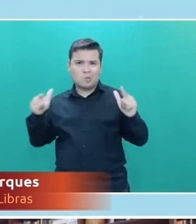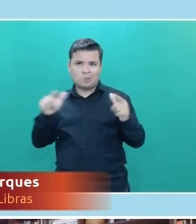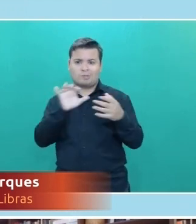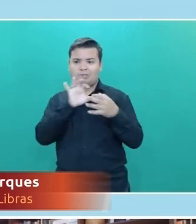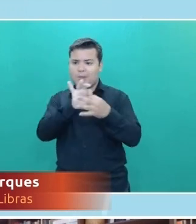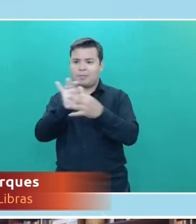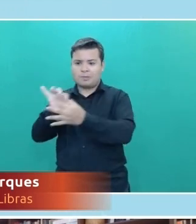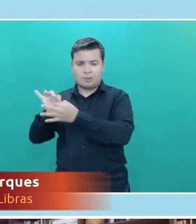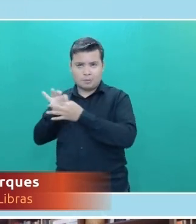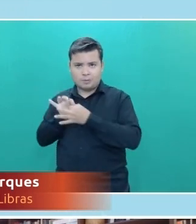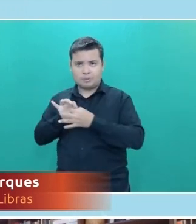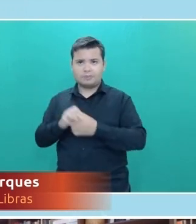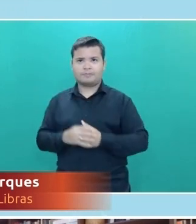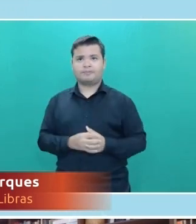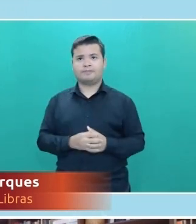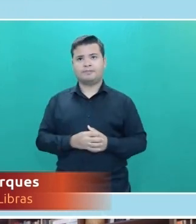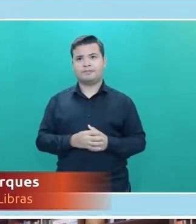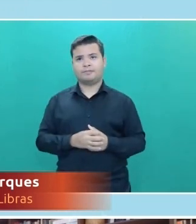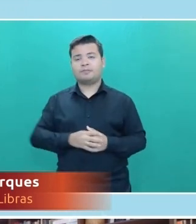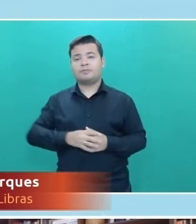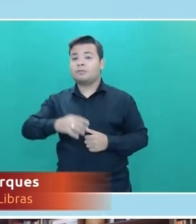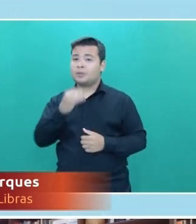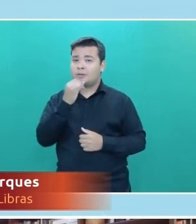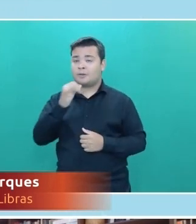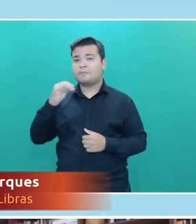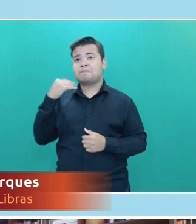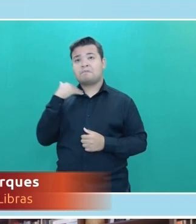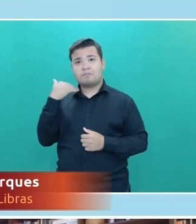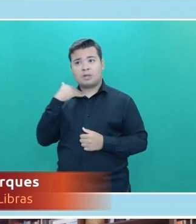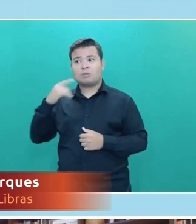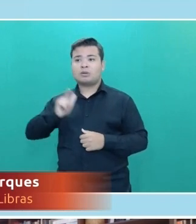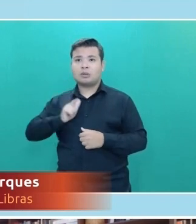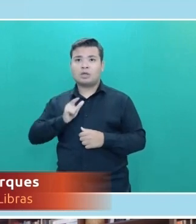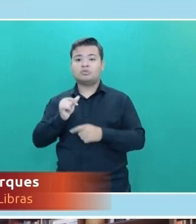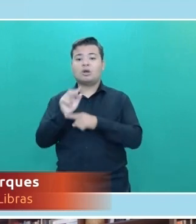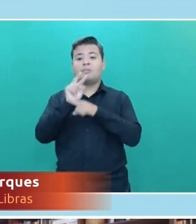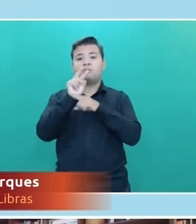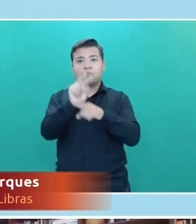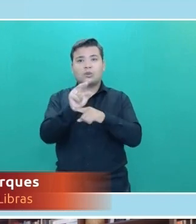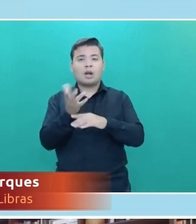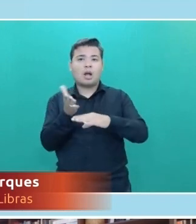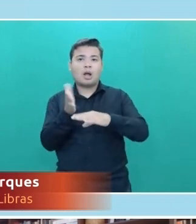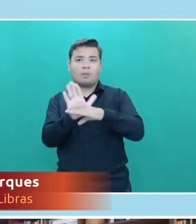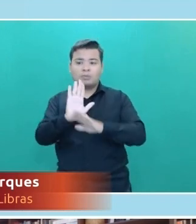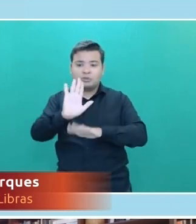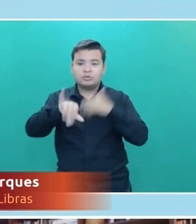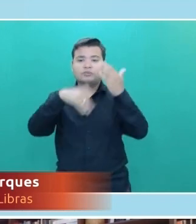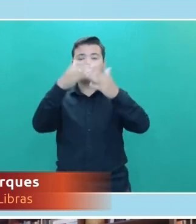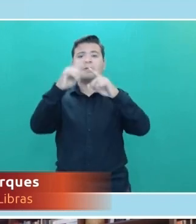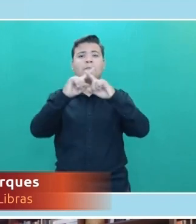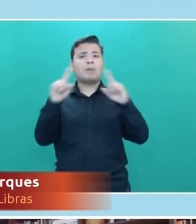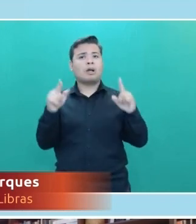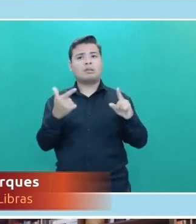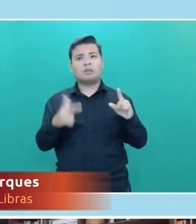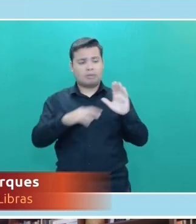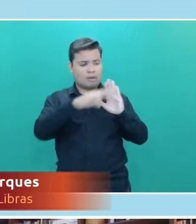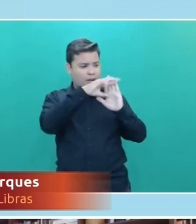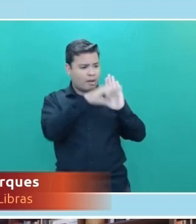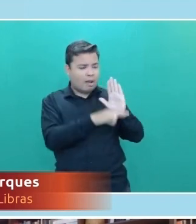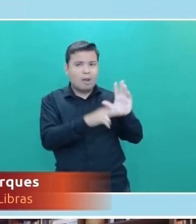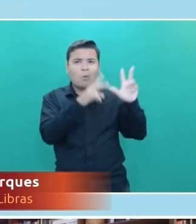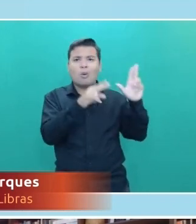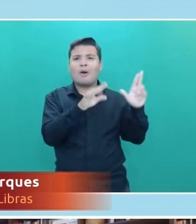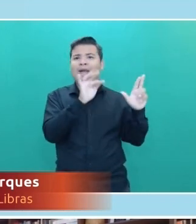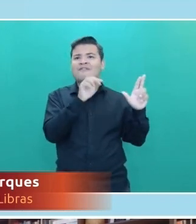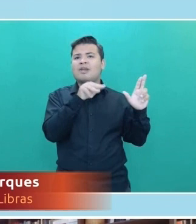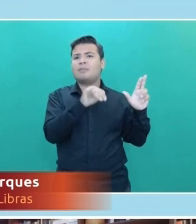um banco que fornece empréstimos para o desenvolvimento sem as condicionalidades tradicionais do FMI. Então,